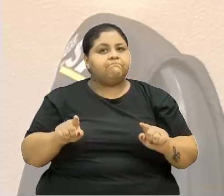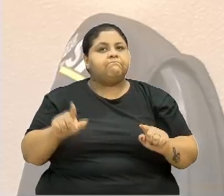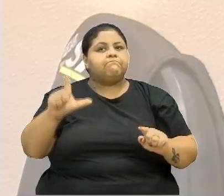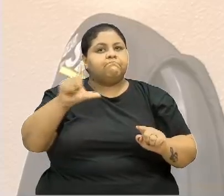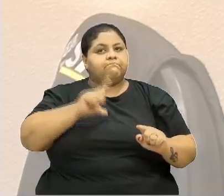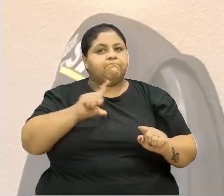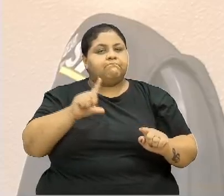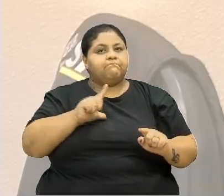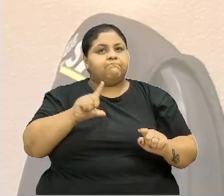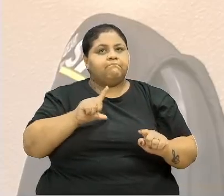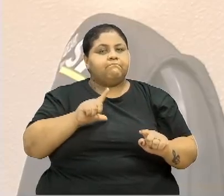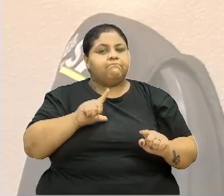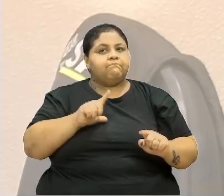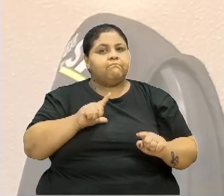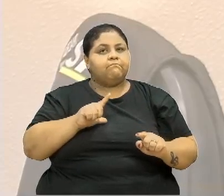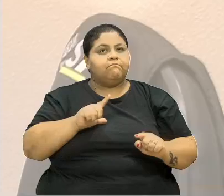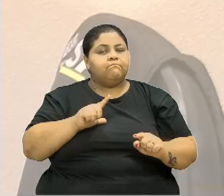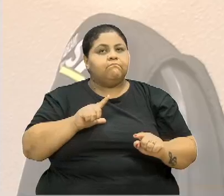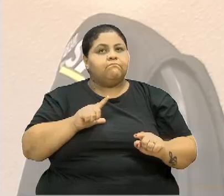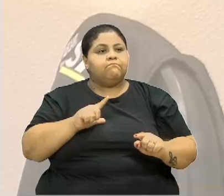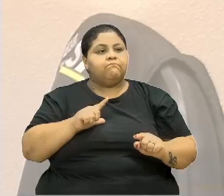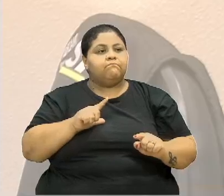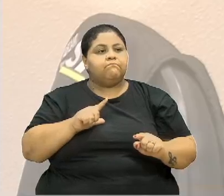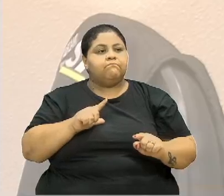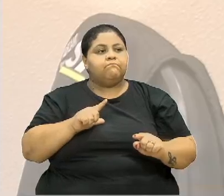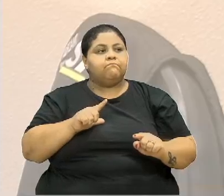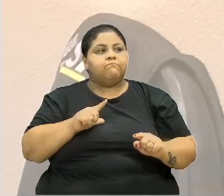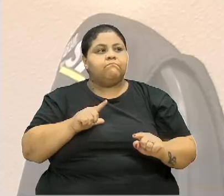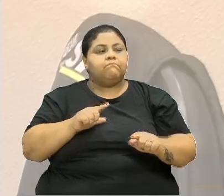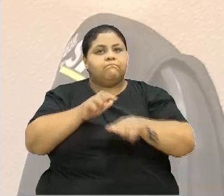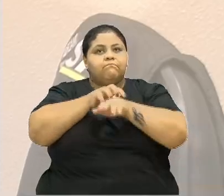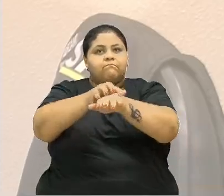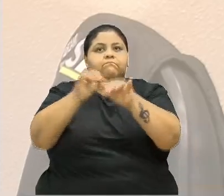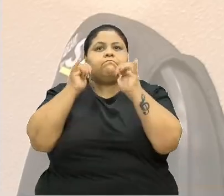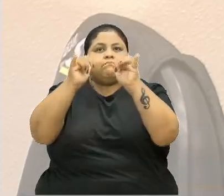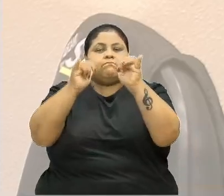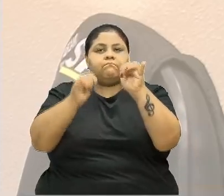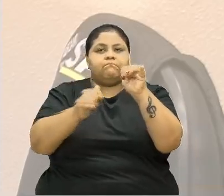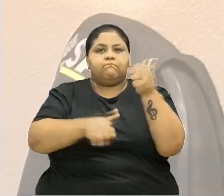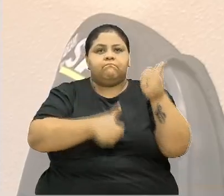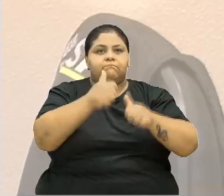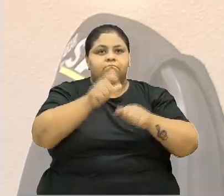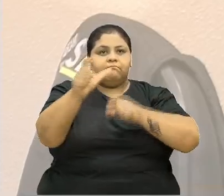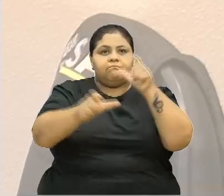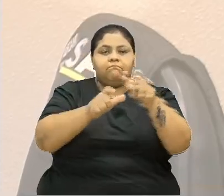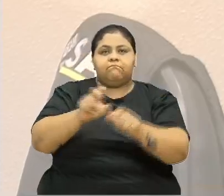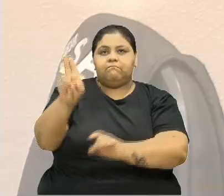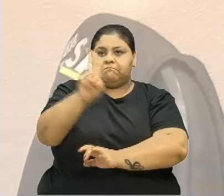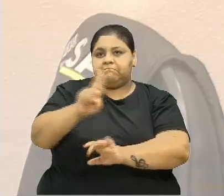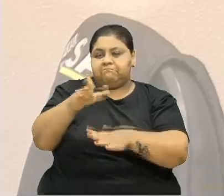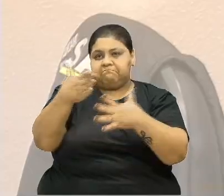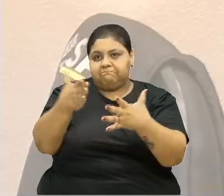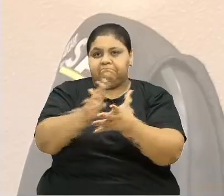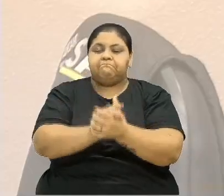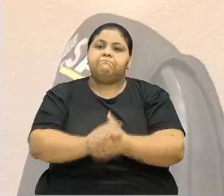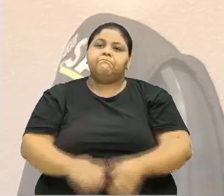com certeza um transporte público de qualidade para as pessoas poderem usar. Então,